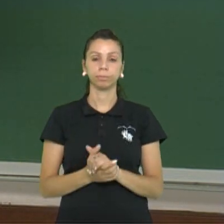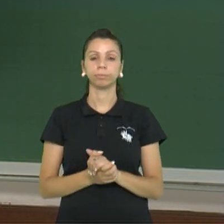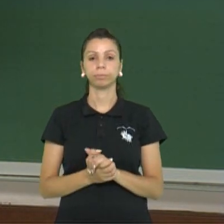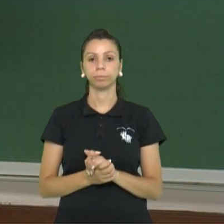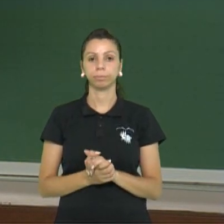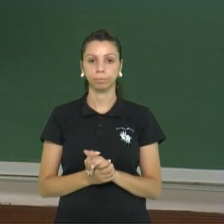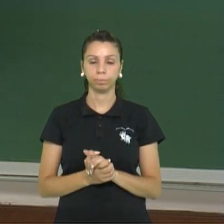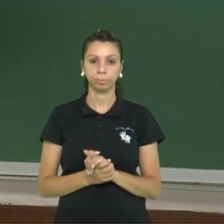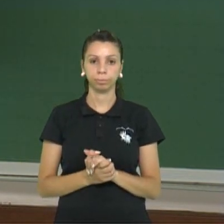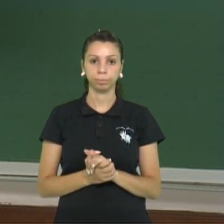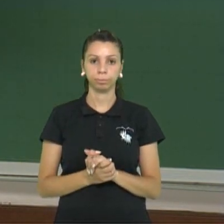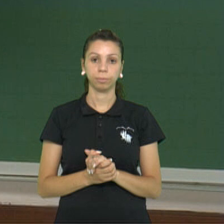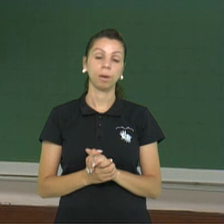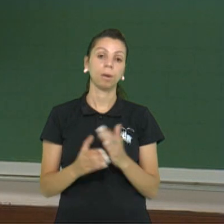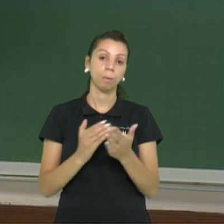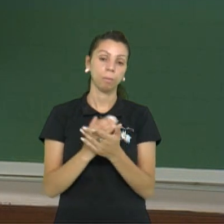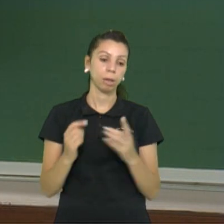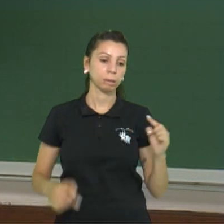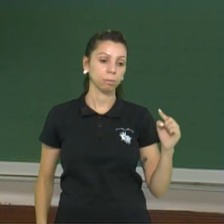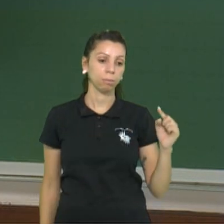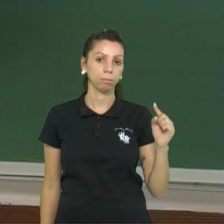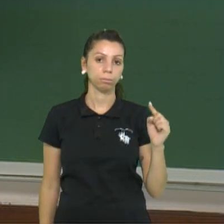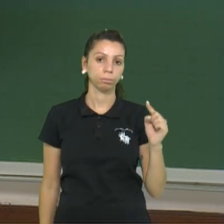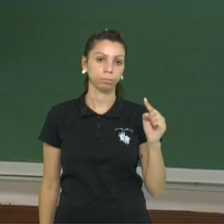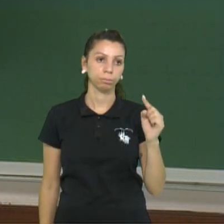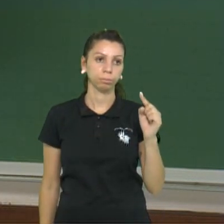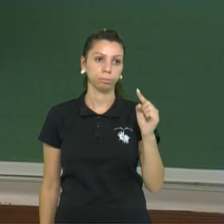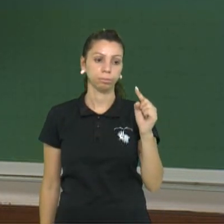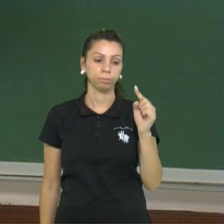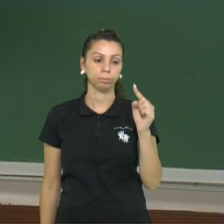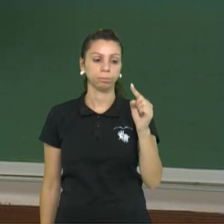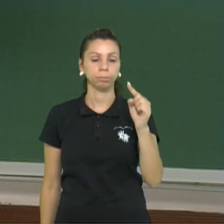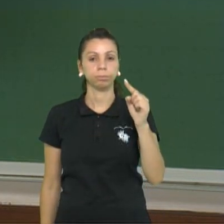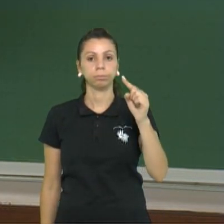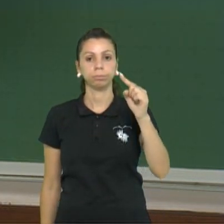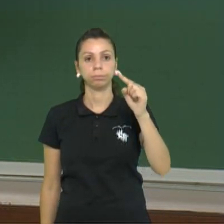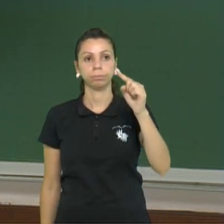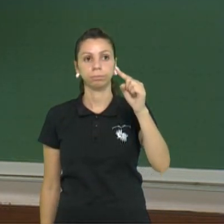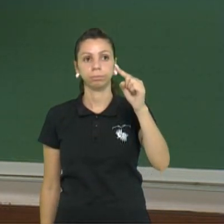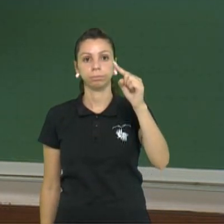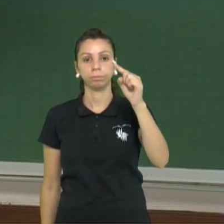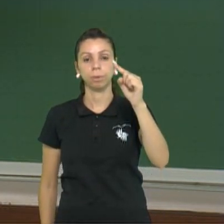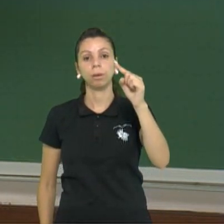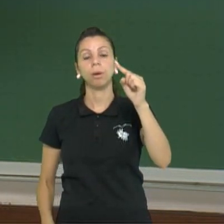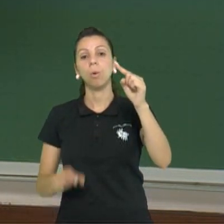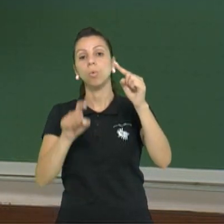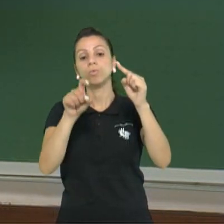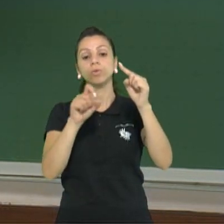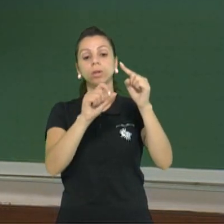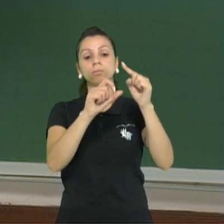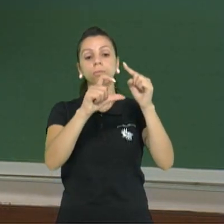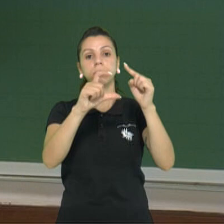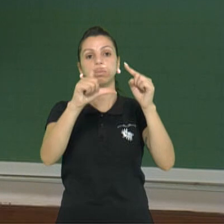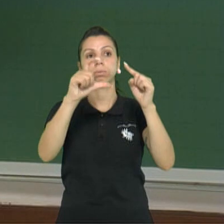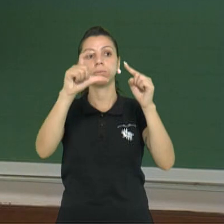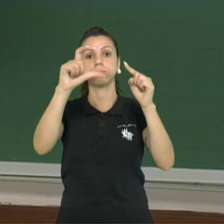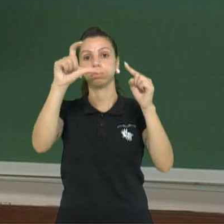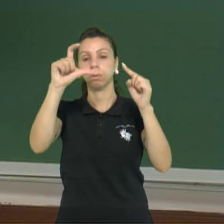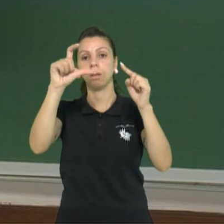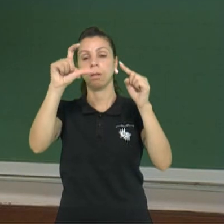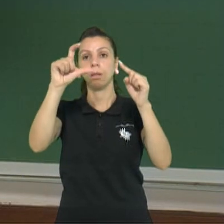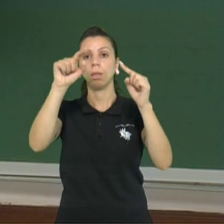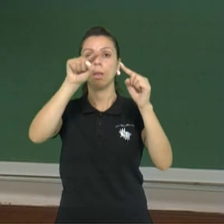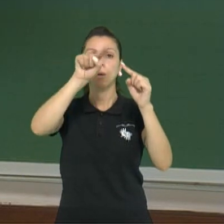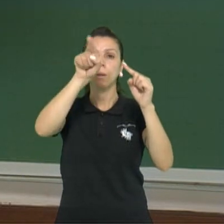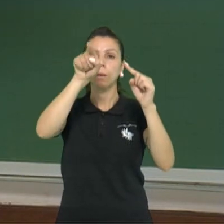A minha parábola crescendo, né? Vou aumentando o valor de x, ela cresce até o eixo. Depois do eixo, o